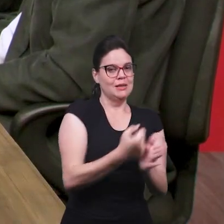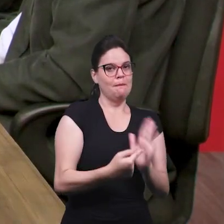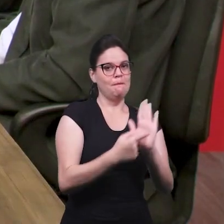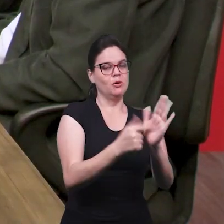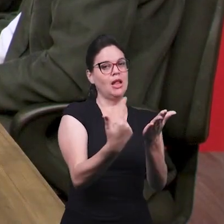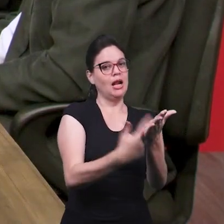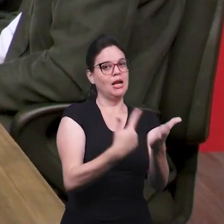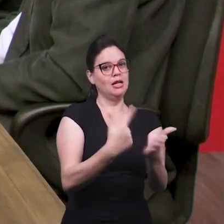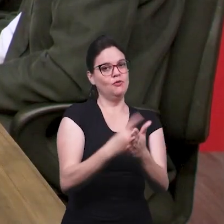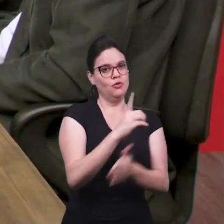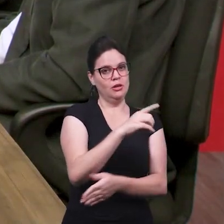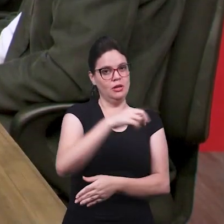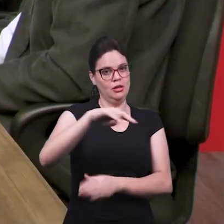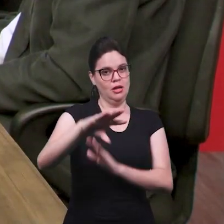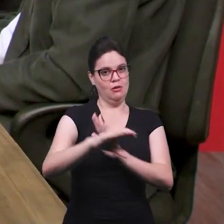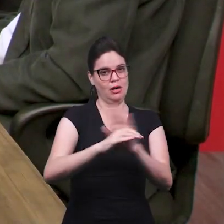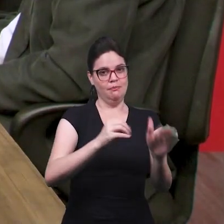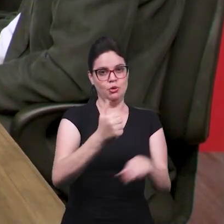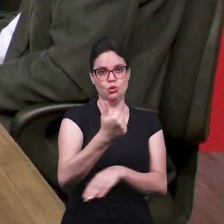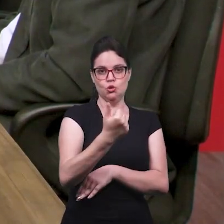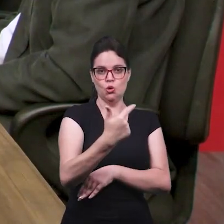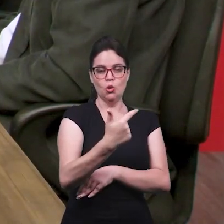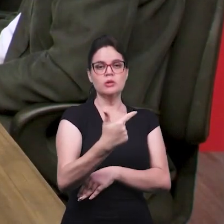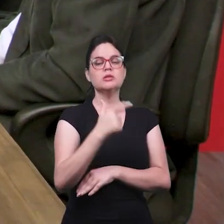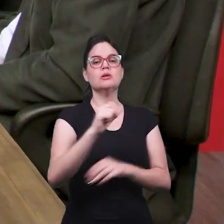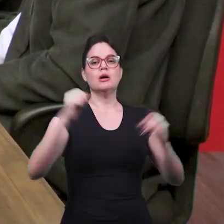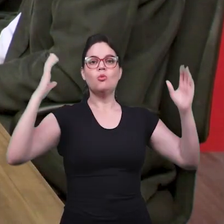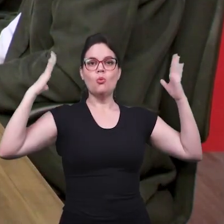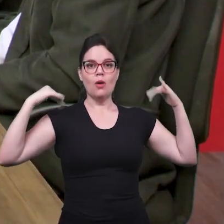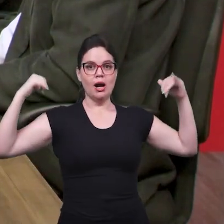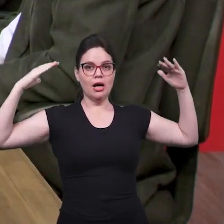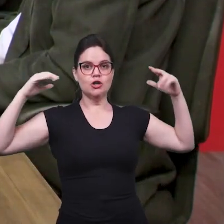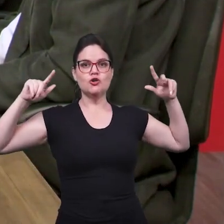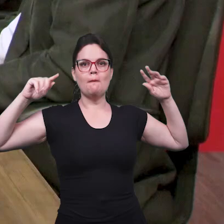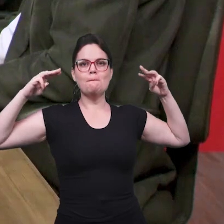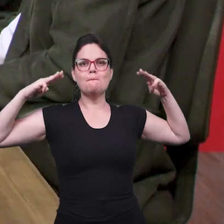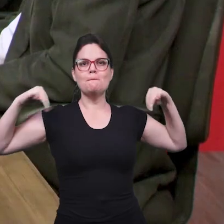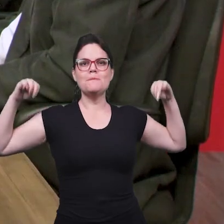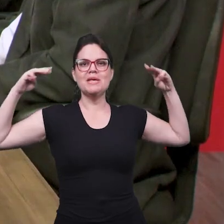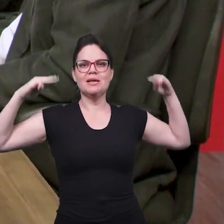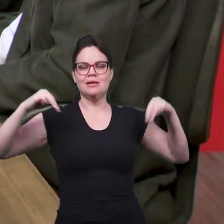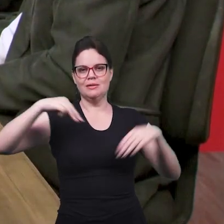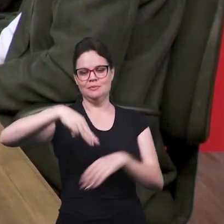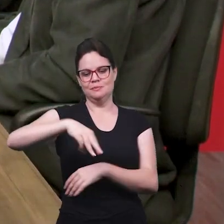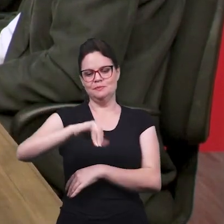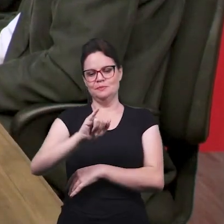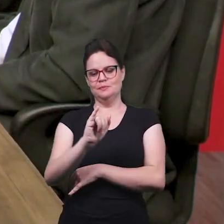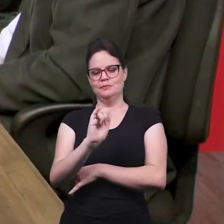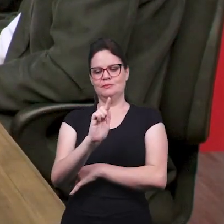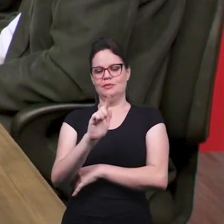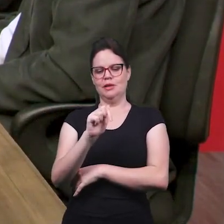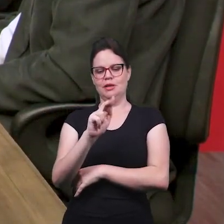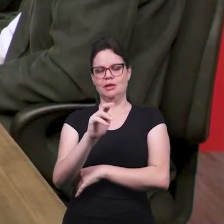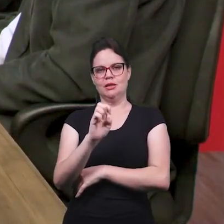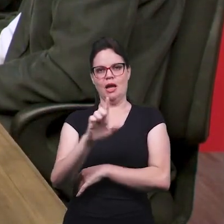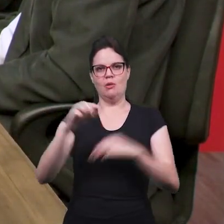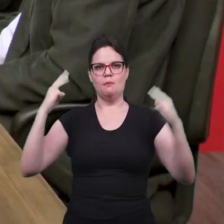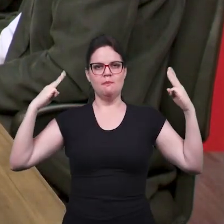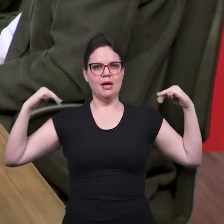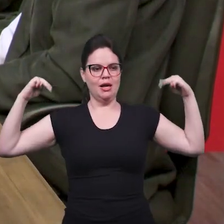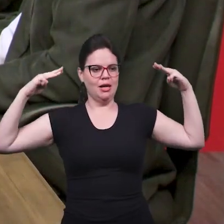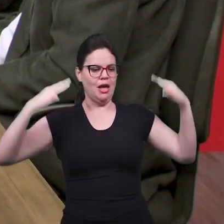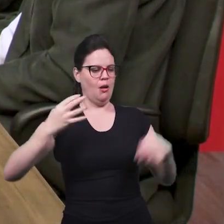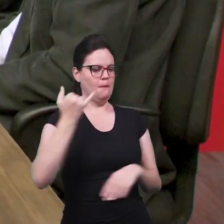Miguel passando ali as orientações, as profecias para Daniel, dentro daquele que seria um cenário